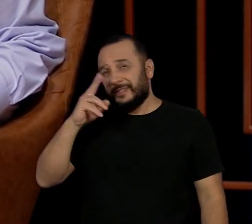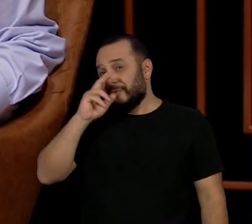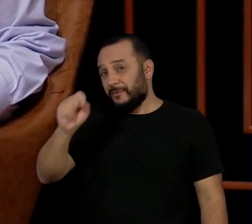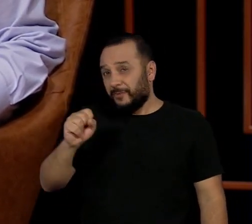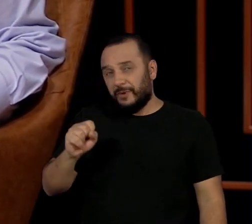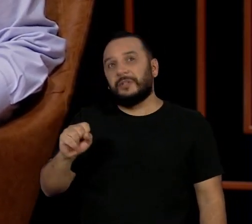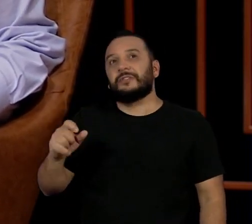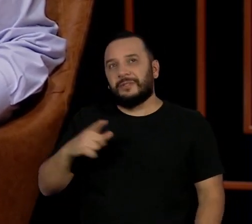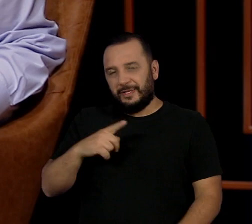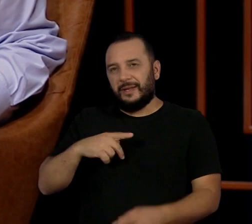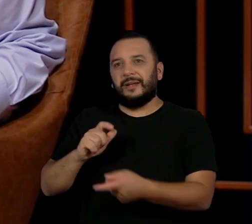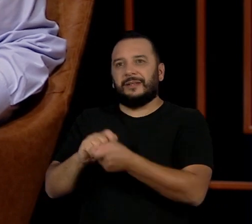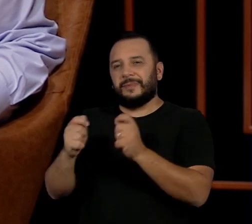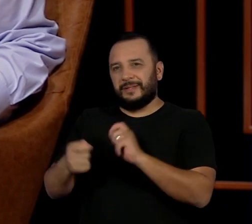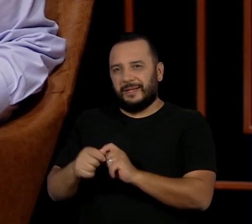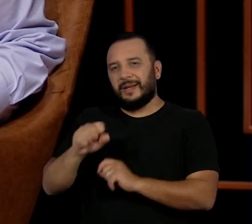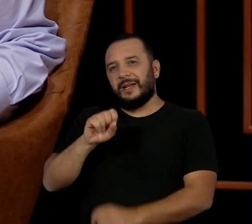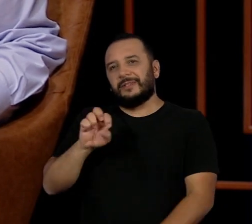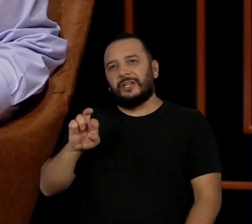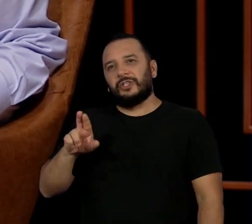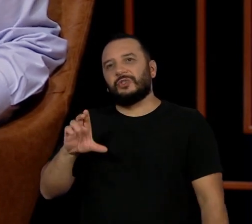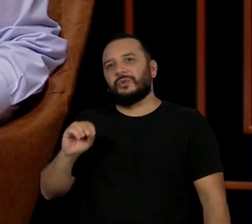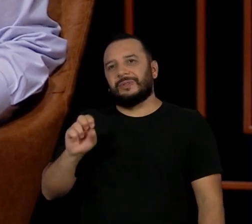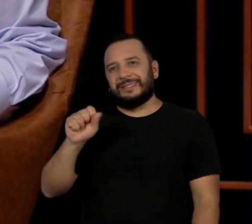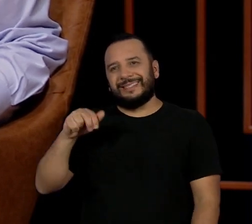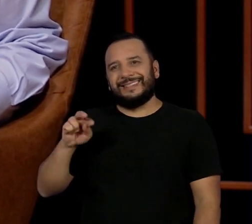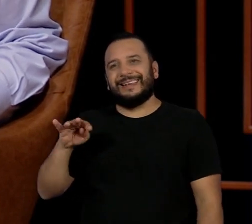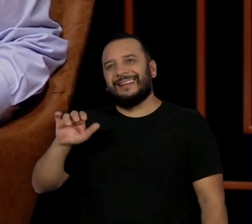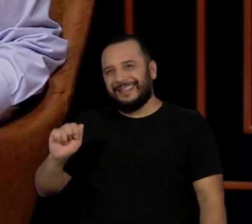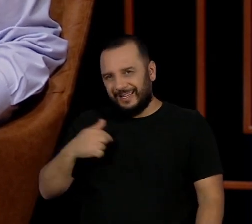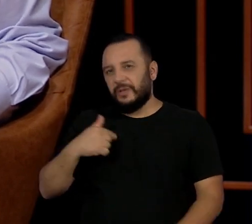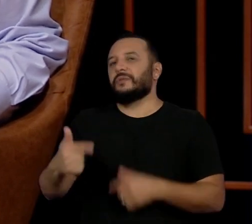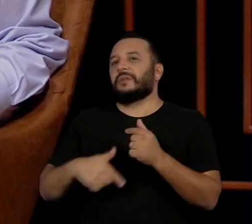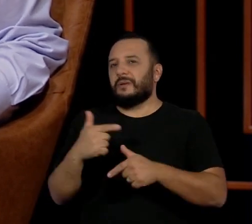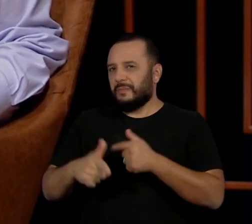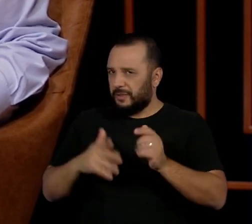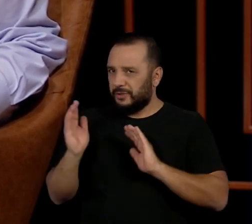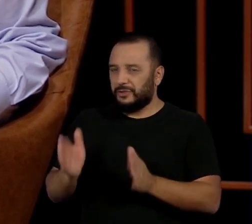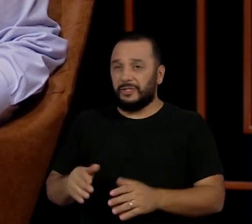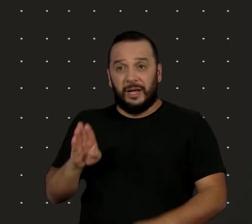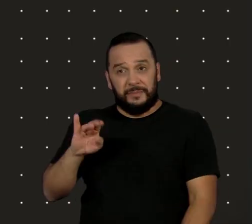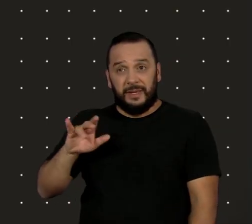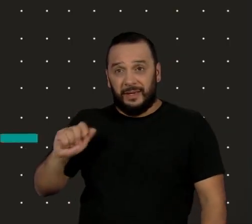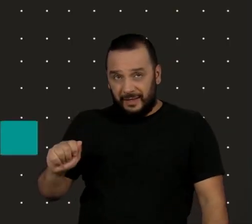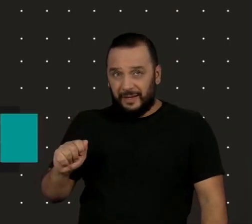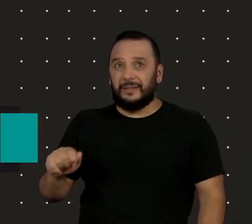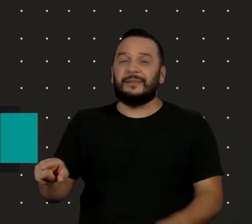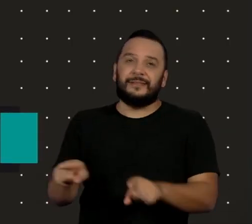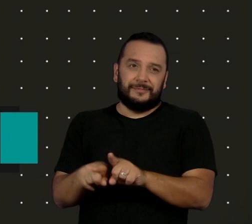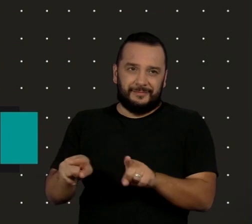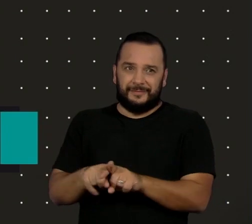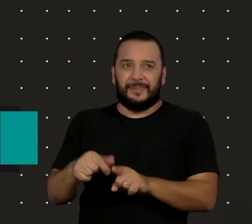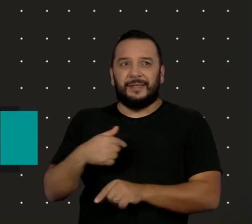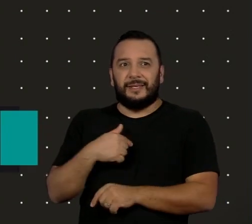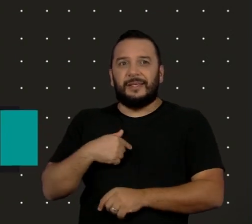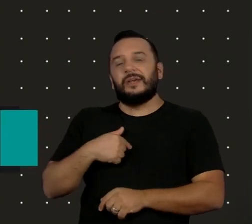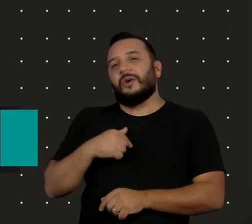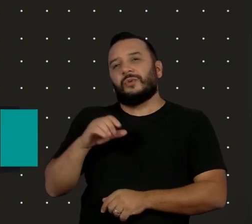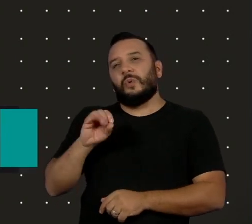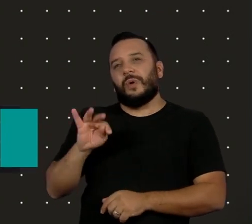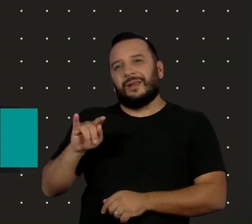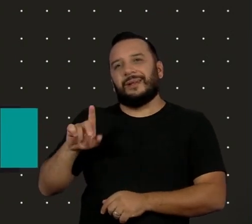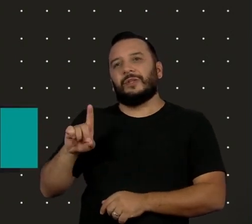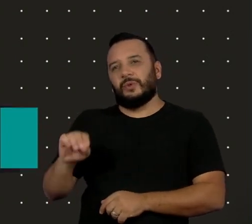da obra do Sérgio Santana, com quem eu já havia trabalhado, né? Eu estava lhe dizendo isso, com Bia Lessa, né? A adaptação do Orlando, da Virginia